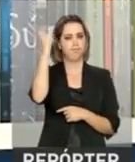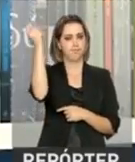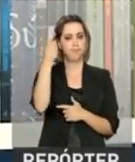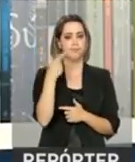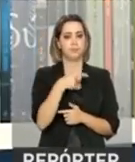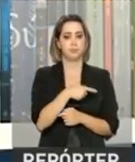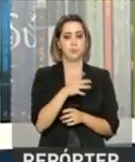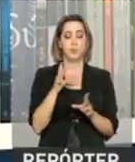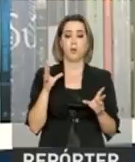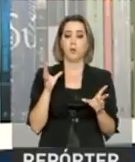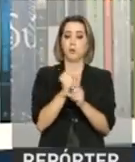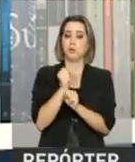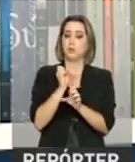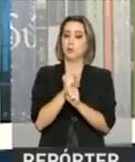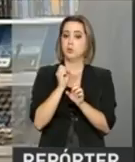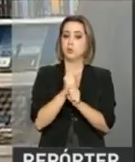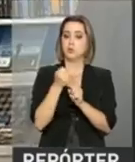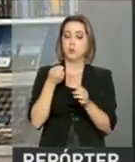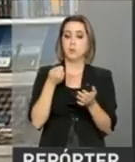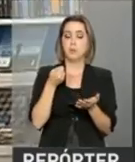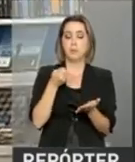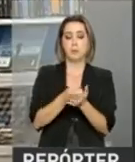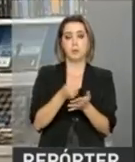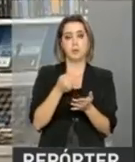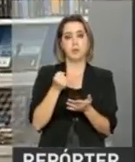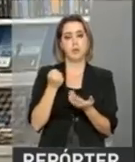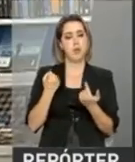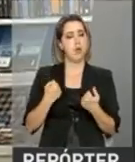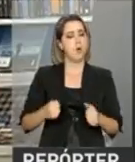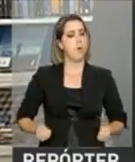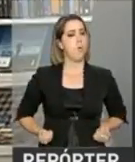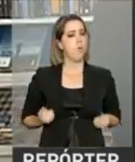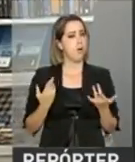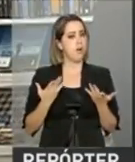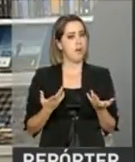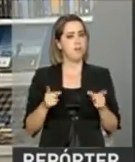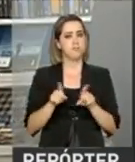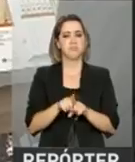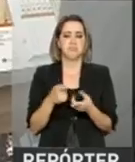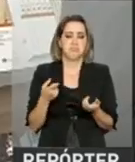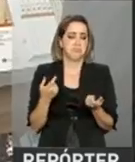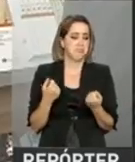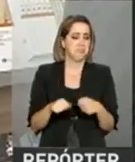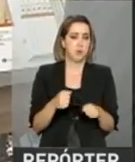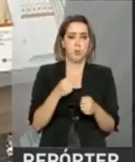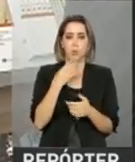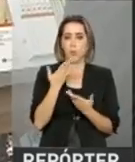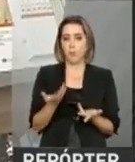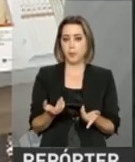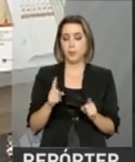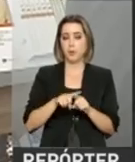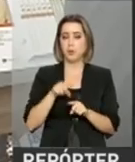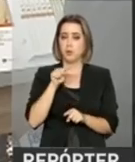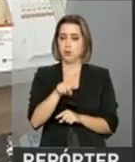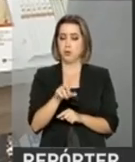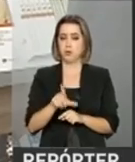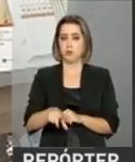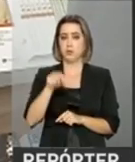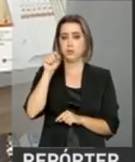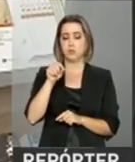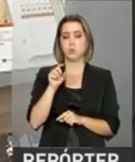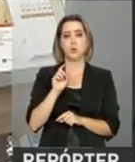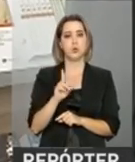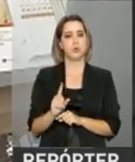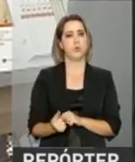contabilidade, antecipar a restituição para aplicar ou gastar o dinheiro com viagens e compras não vale a pena. Segundo ele, essa é a melhor opção